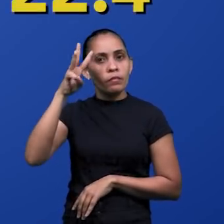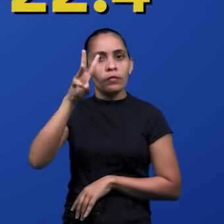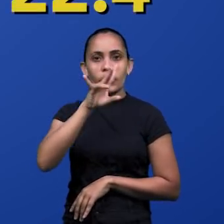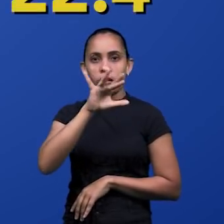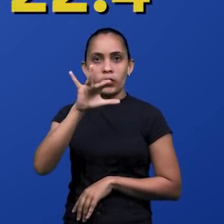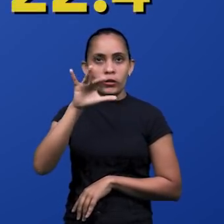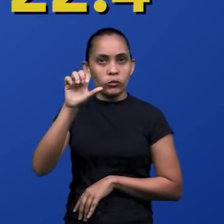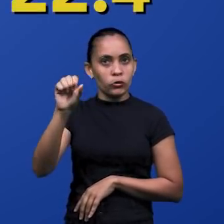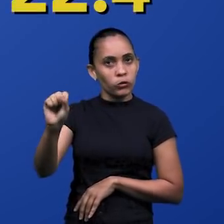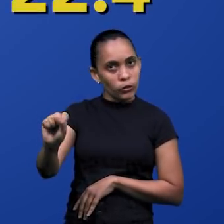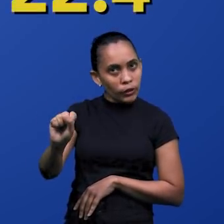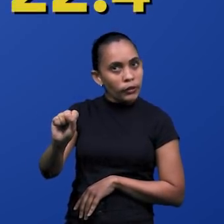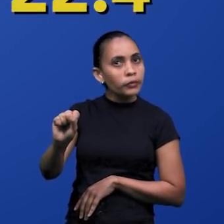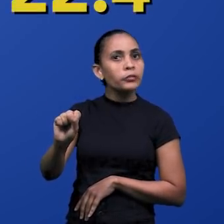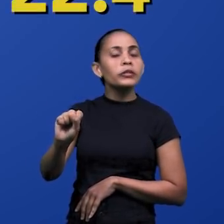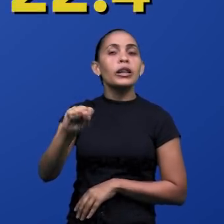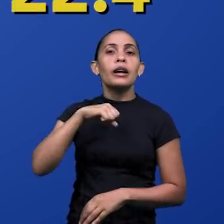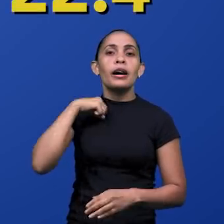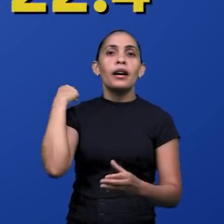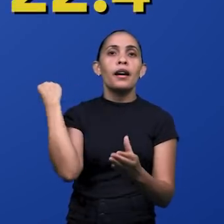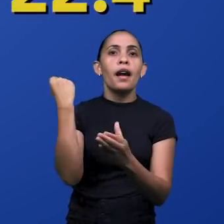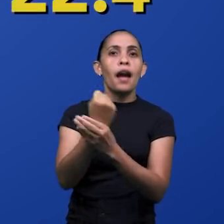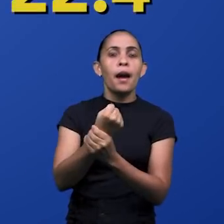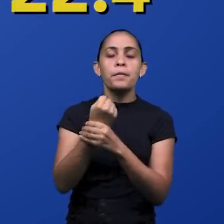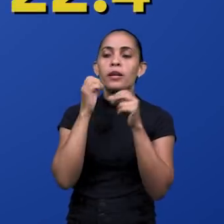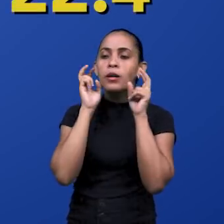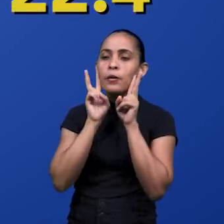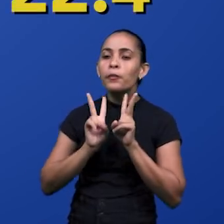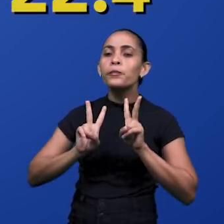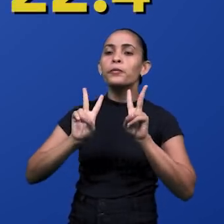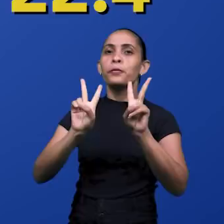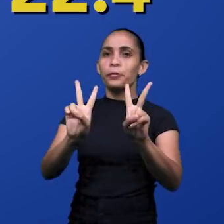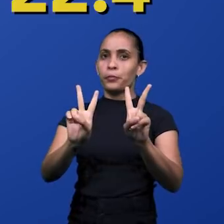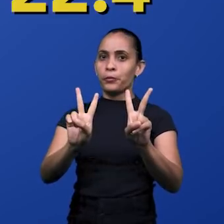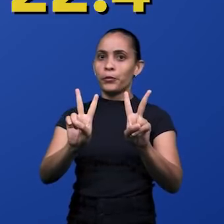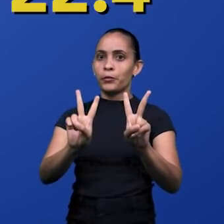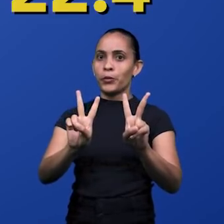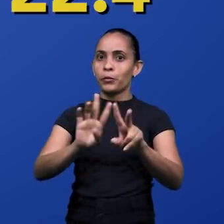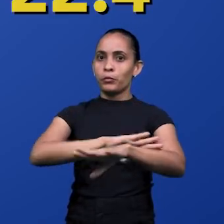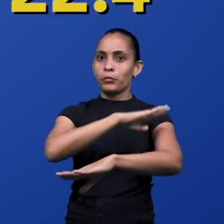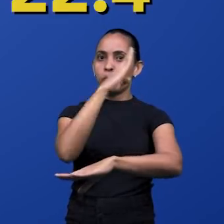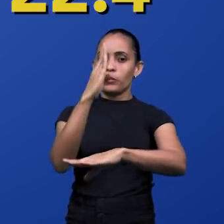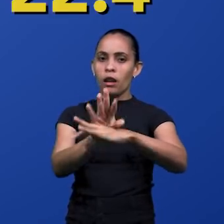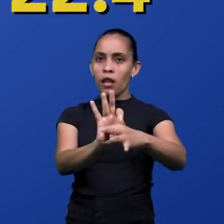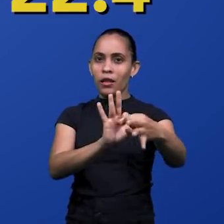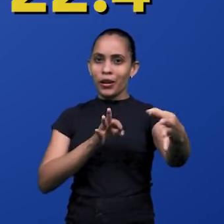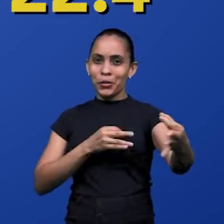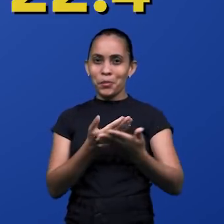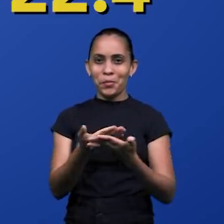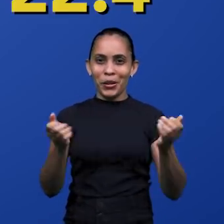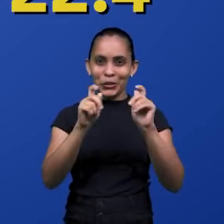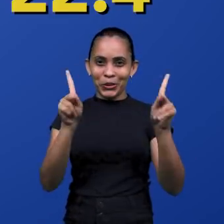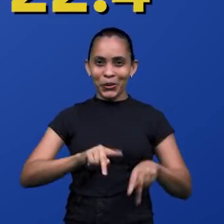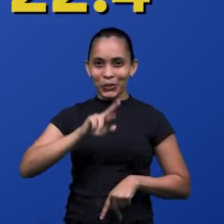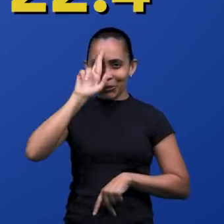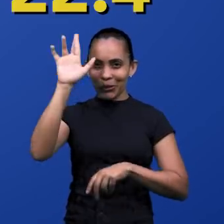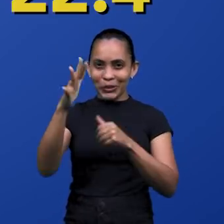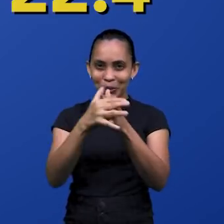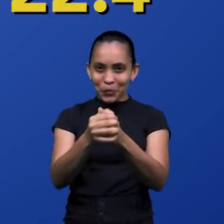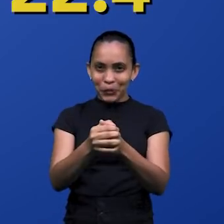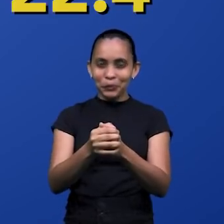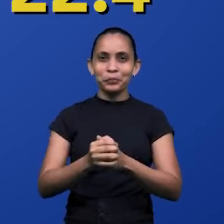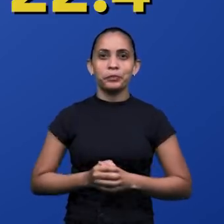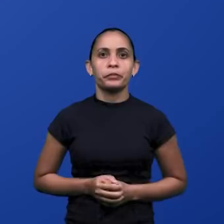terceiro dia, erguendo Abraão os olhos, viu o lugar de longe. Paz a todos,